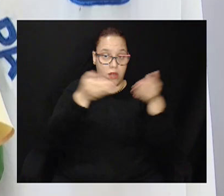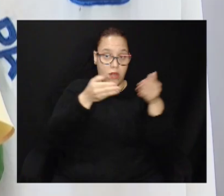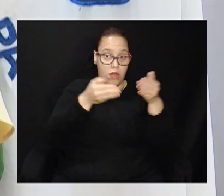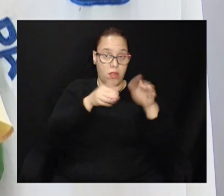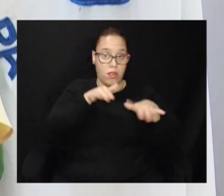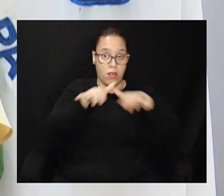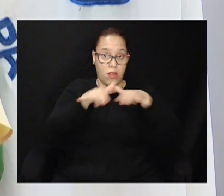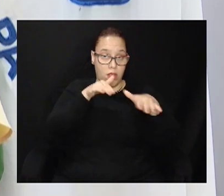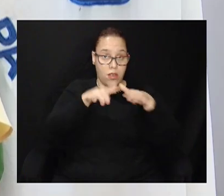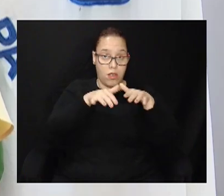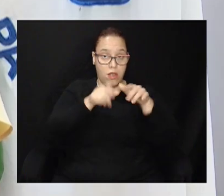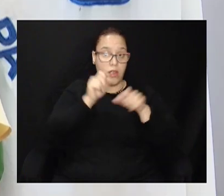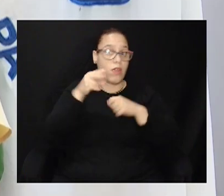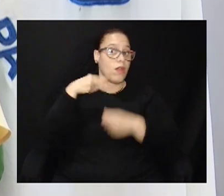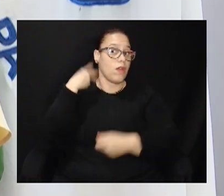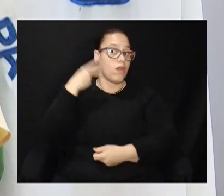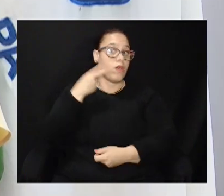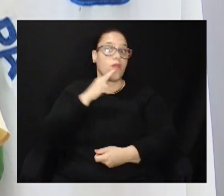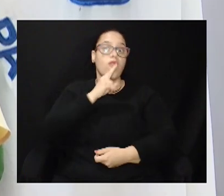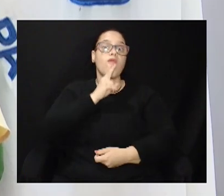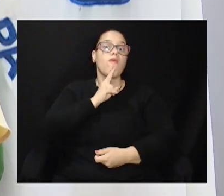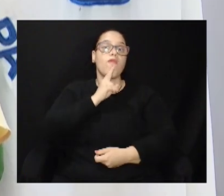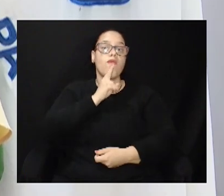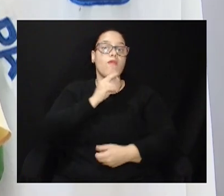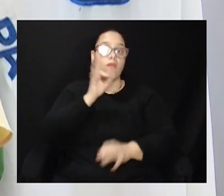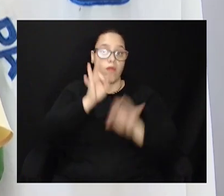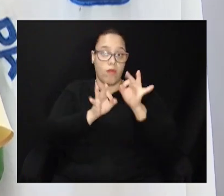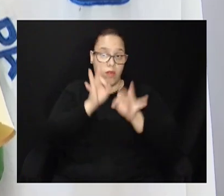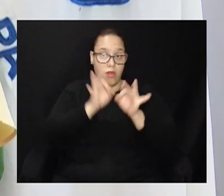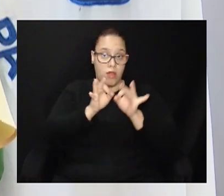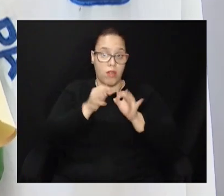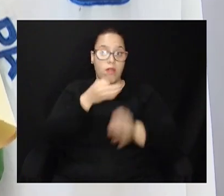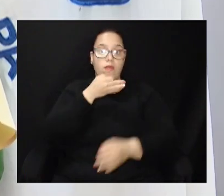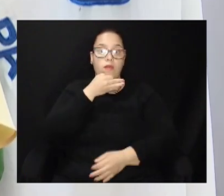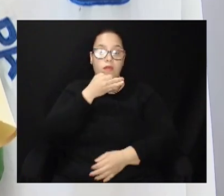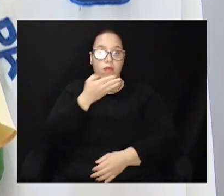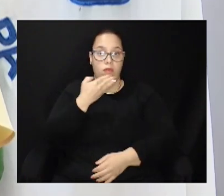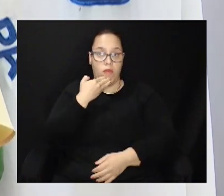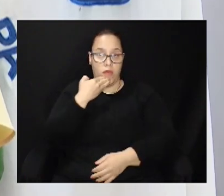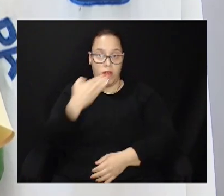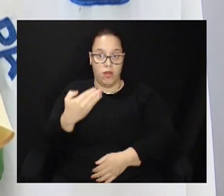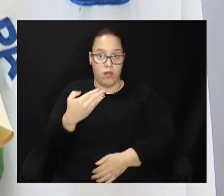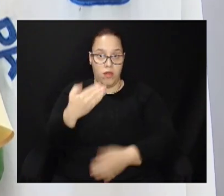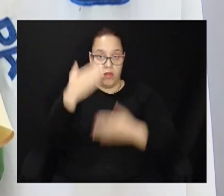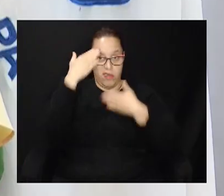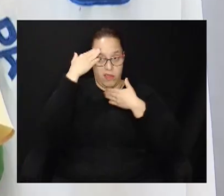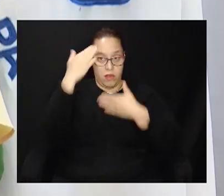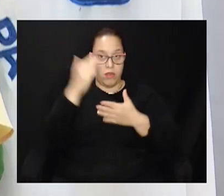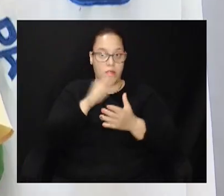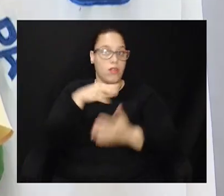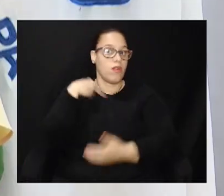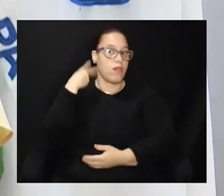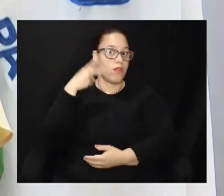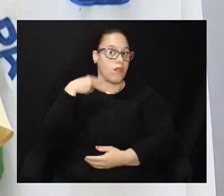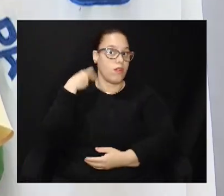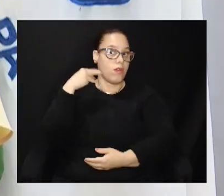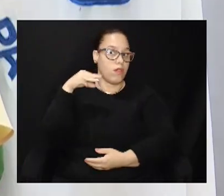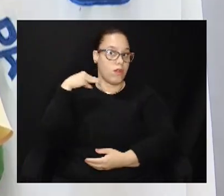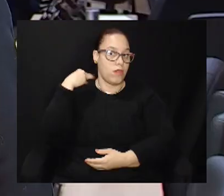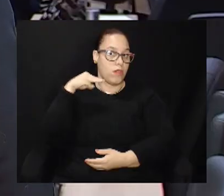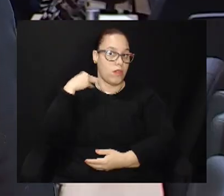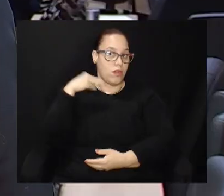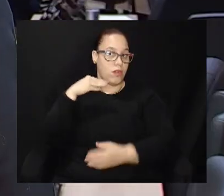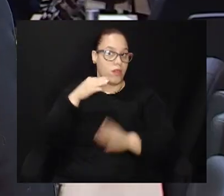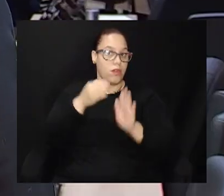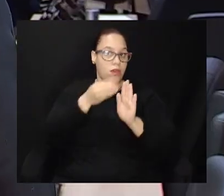que o vereador Nelson Osseri justificou o seu pedido e também o agradecimento da vereadora Mariana Conte pela rejeição do